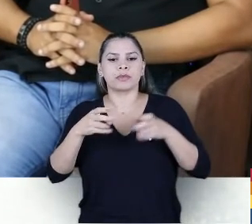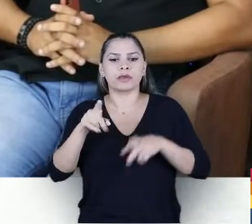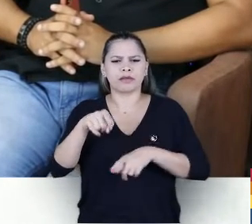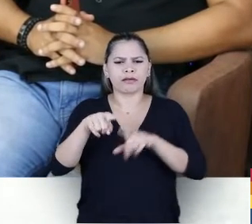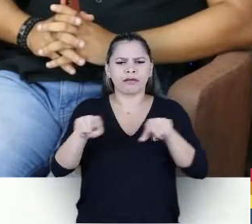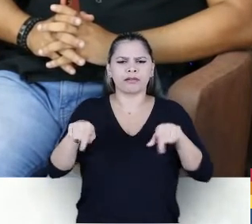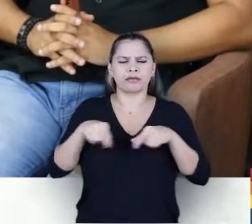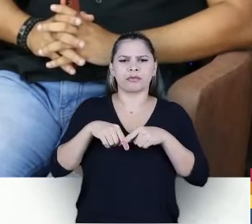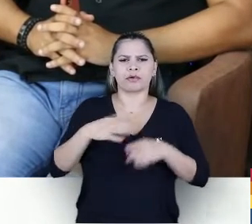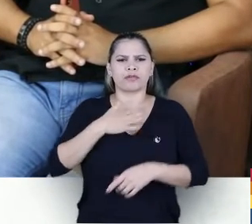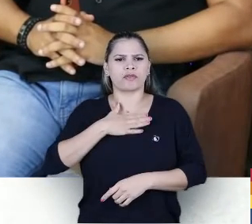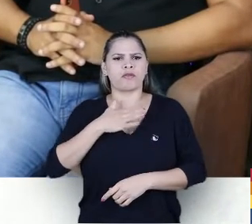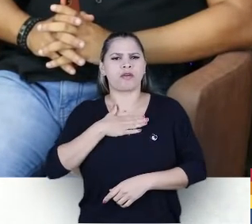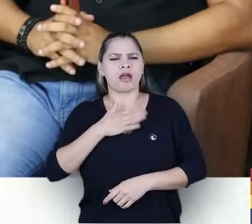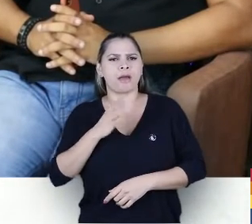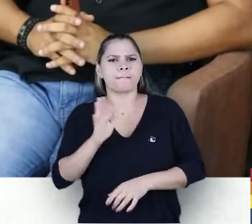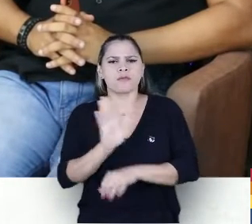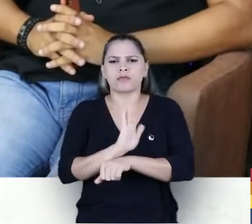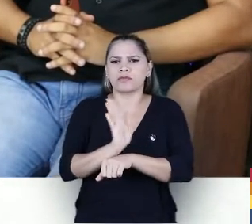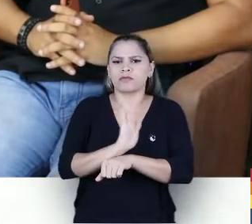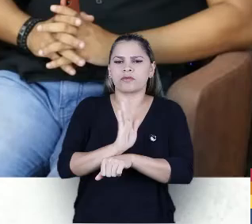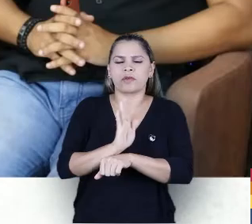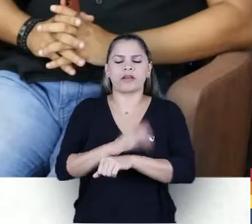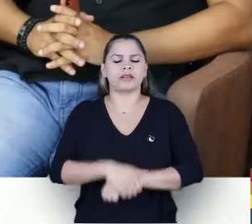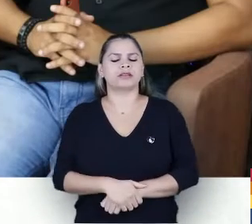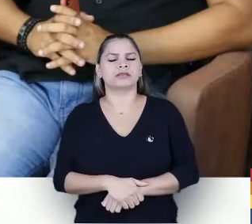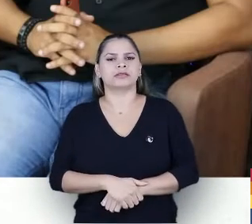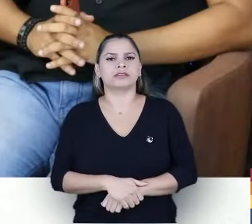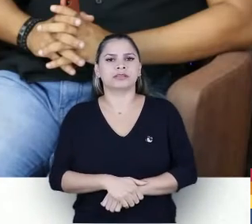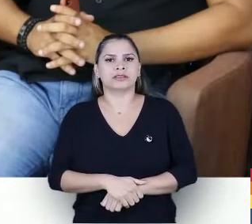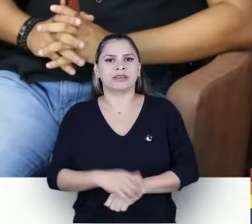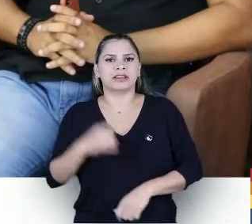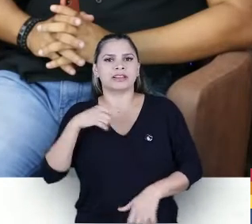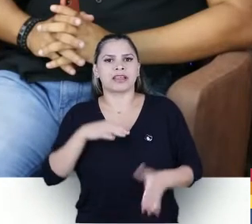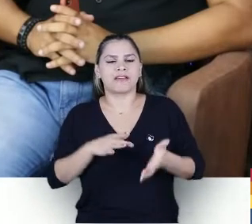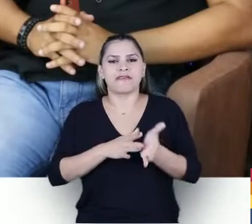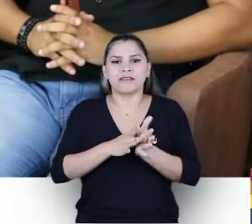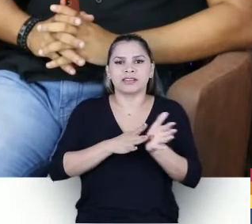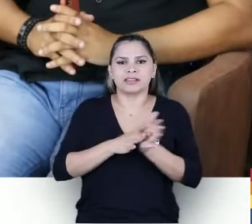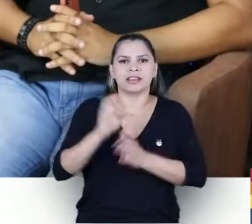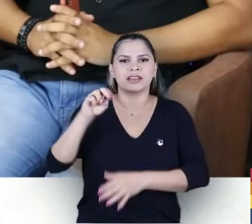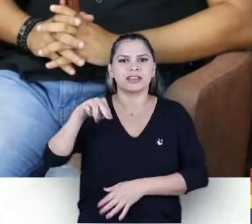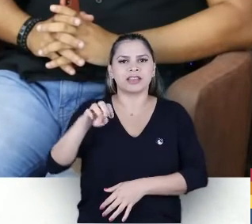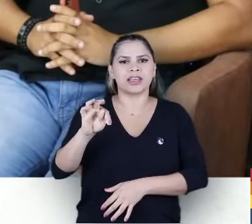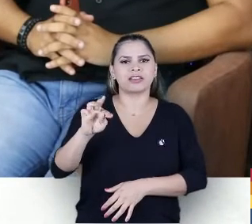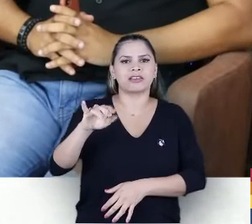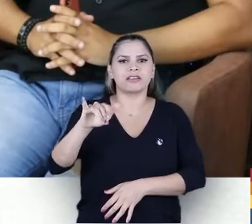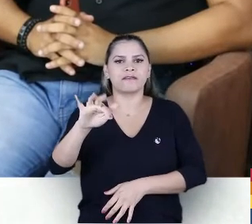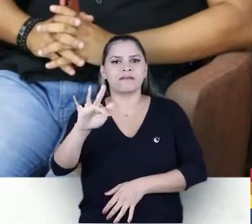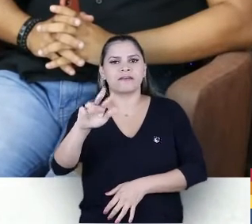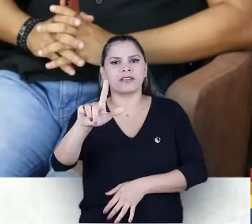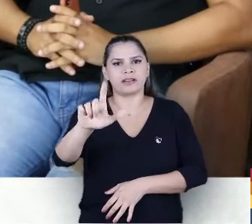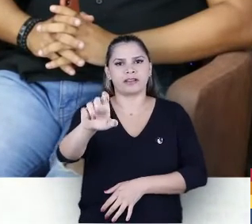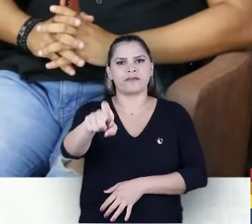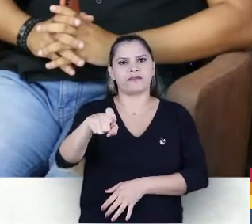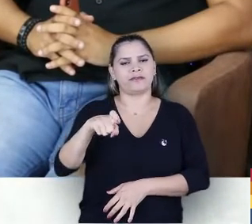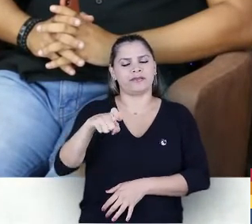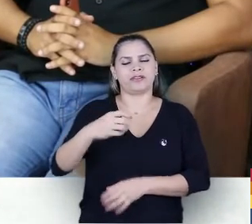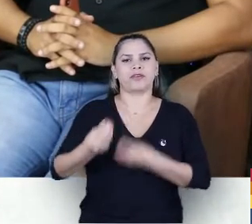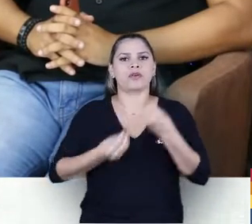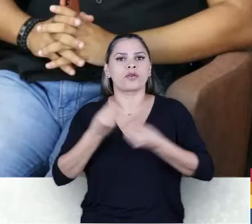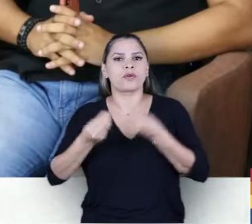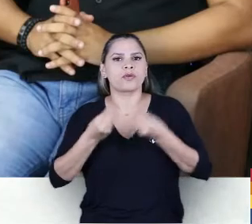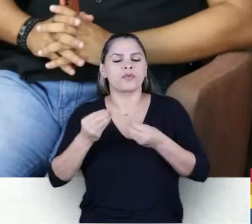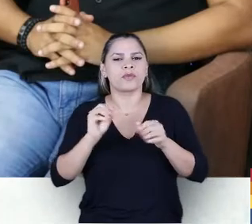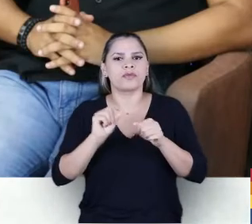Ao mesmo tempo, eu percebia que aquela turma era muito próxima, gostava muito de séries, de filmes, né? Enfim,